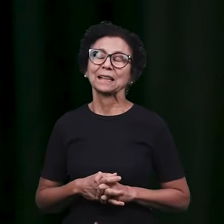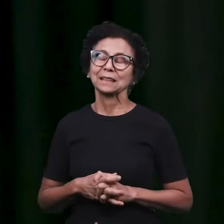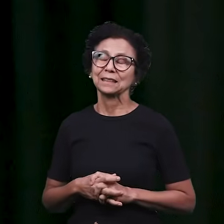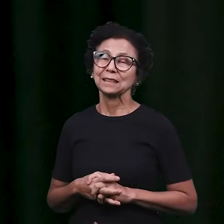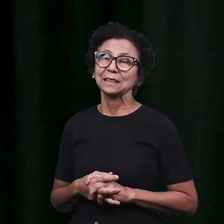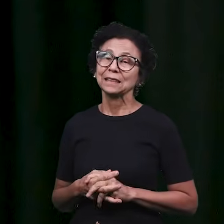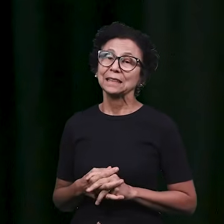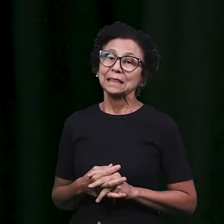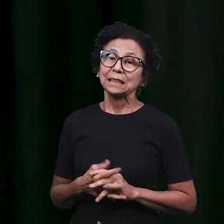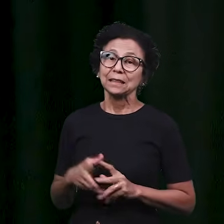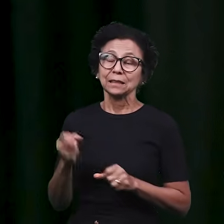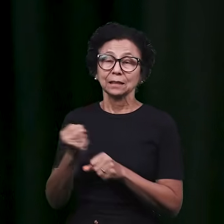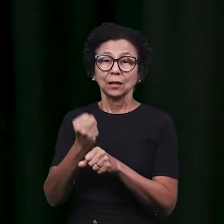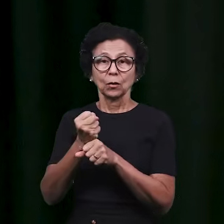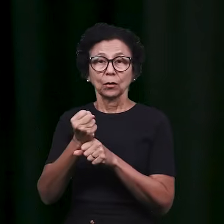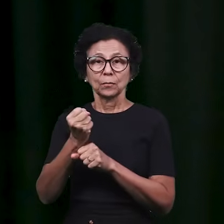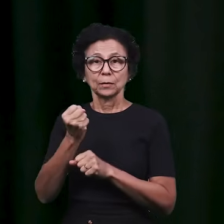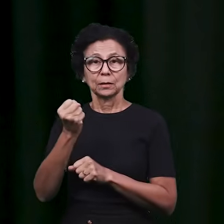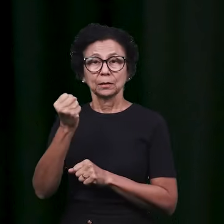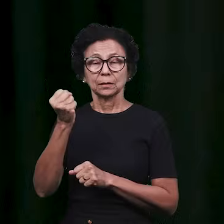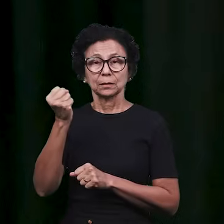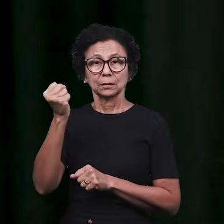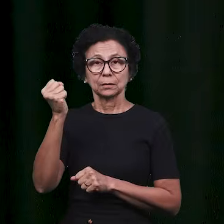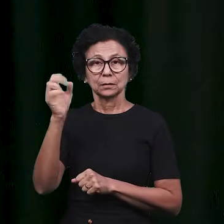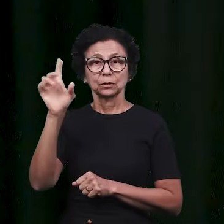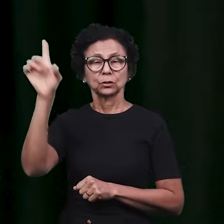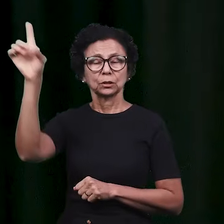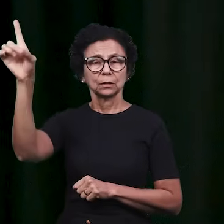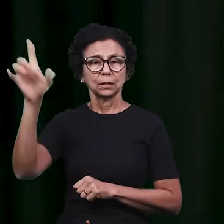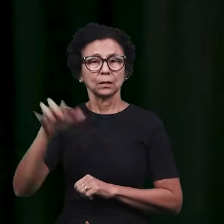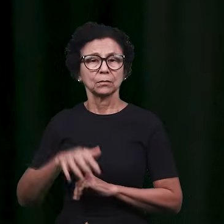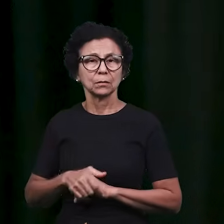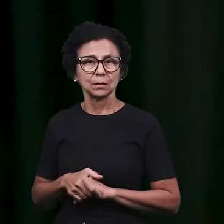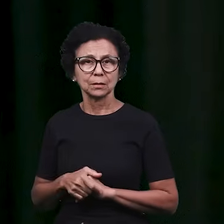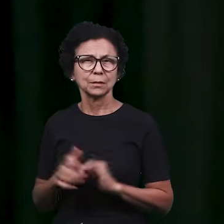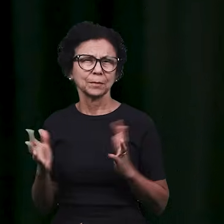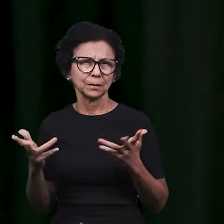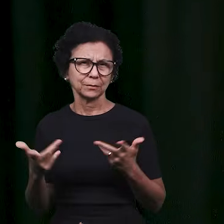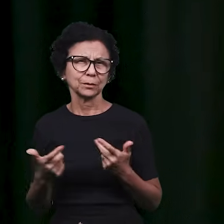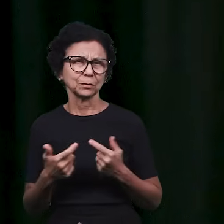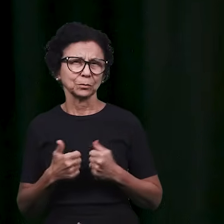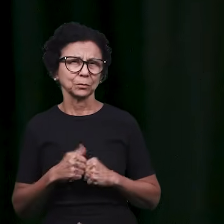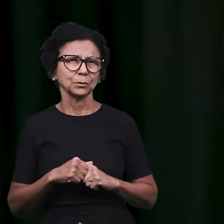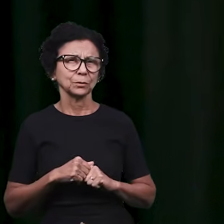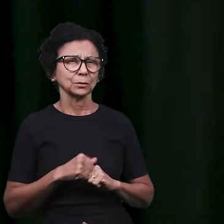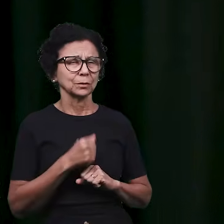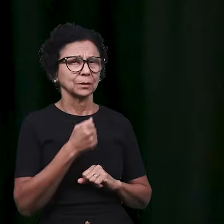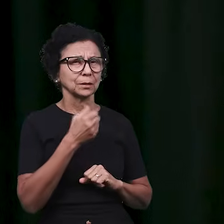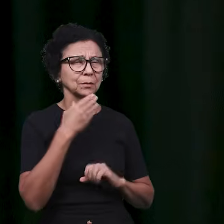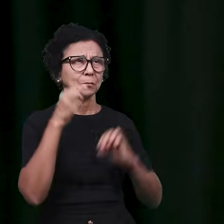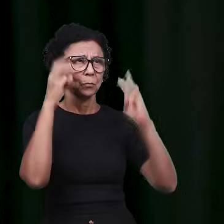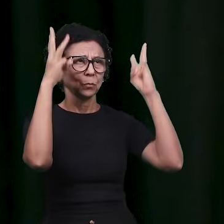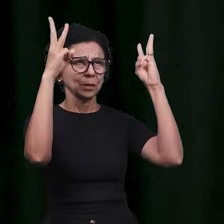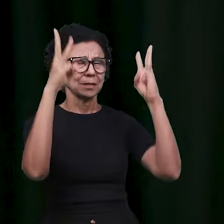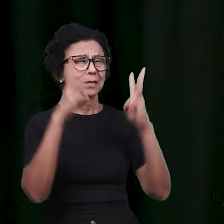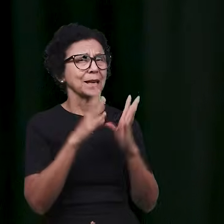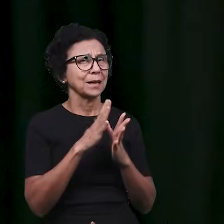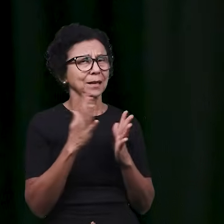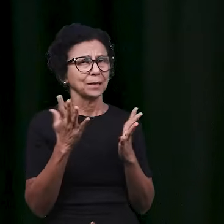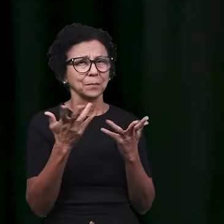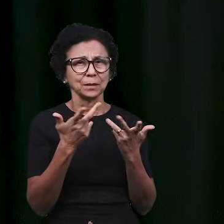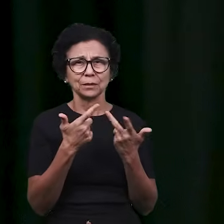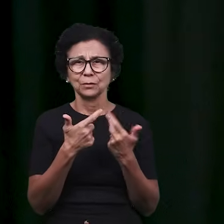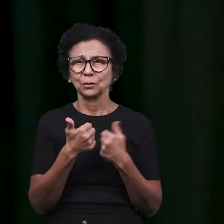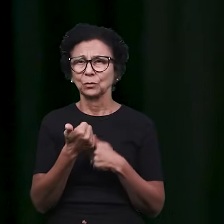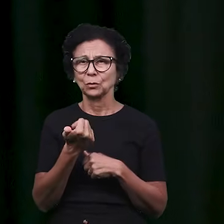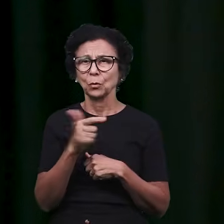de Deus, que Moisés foi um homem extraordinário. A Bíblia diz que não houve profeta como Moisés. A intimidade dele com